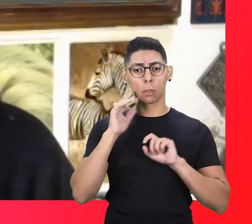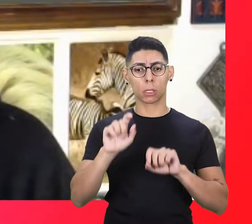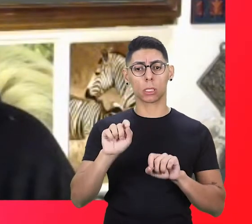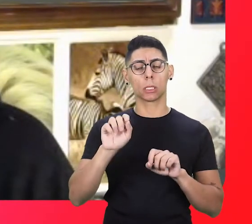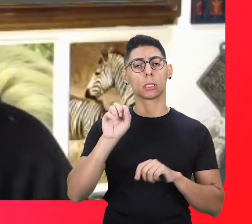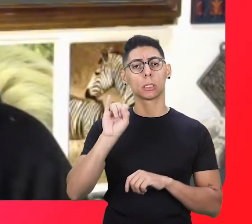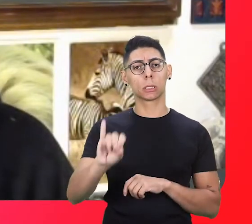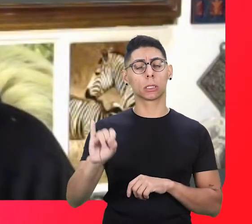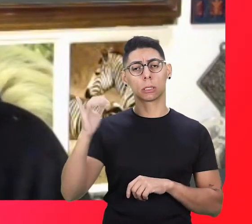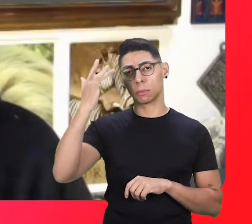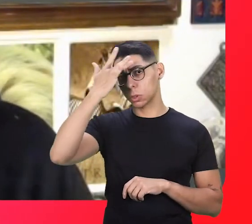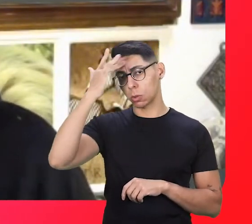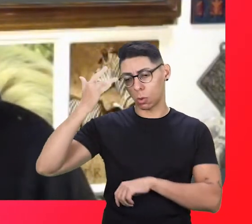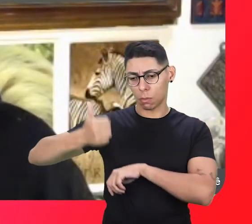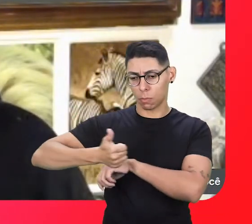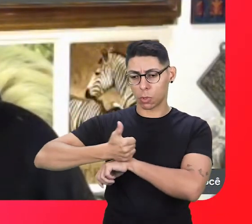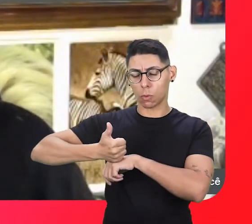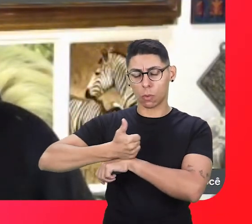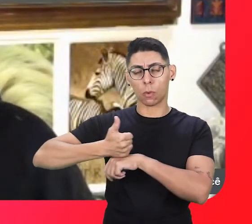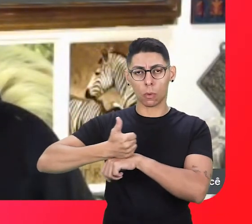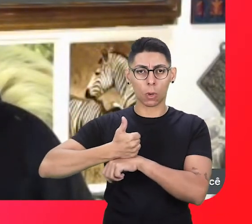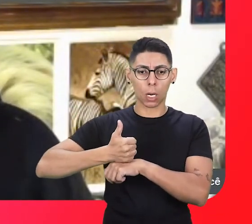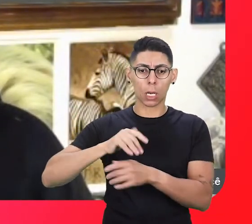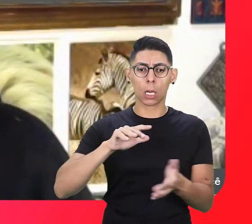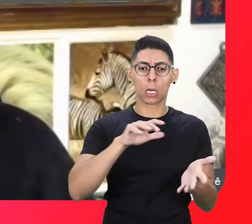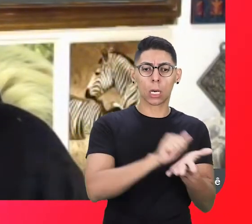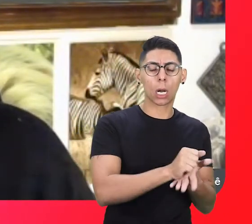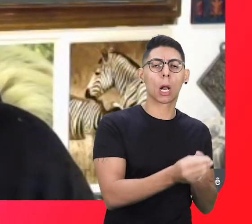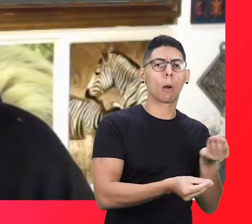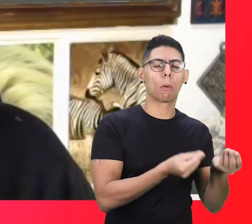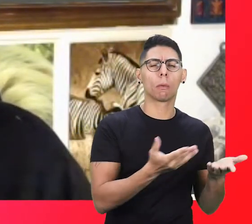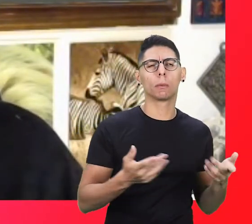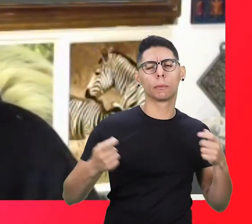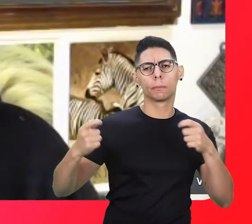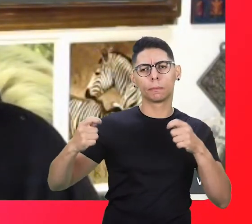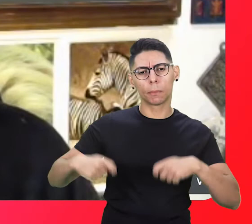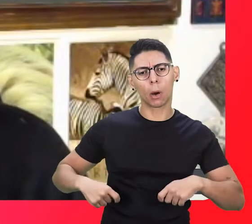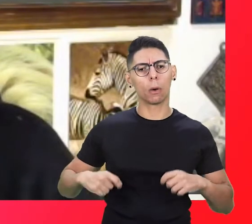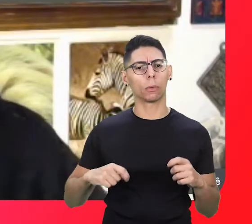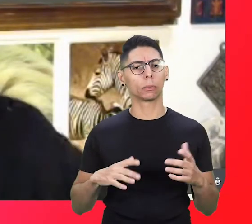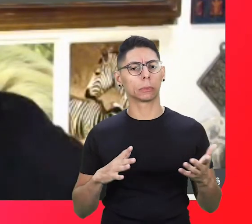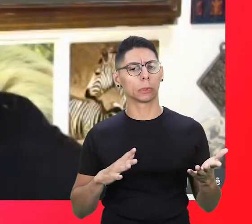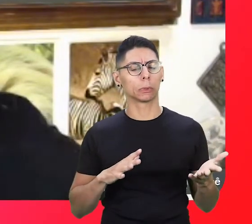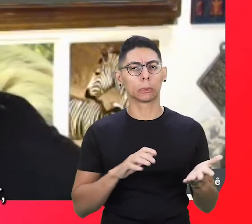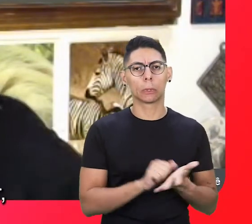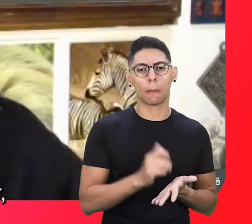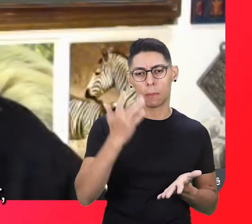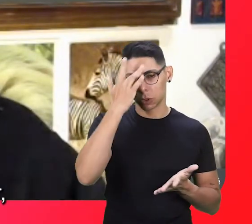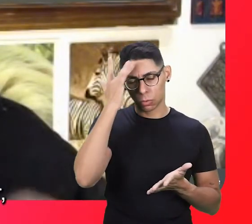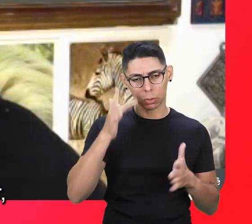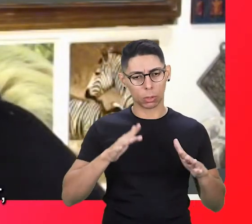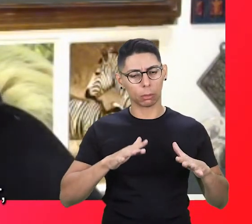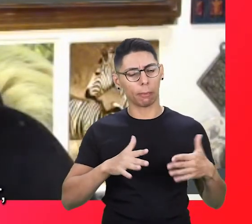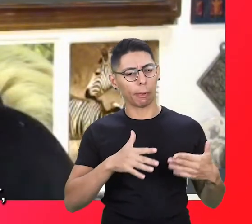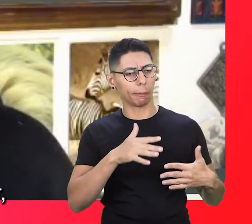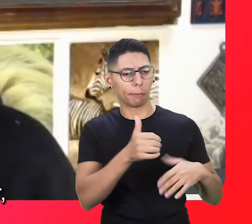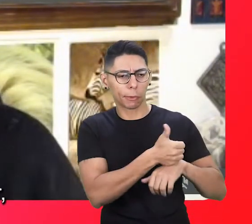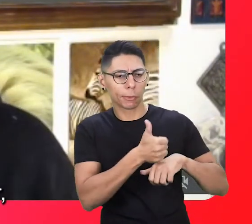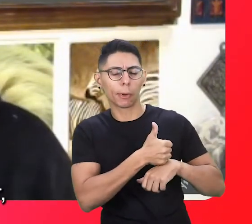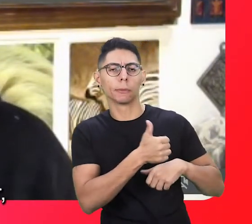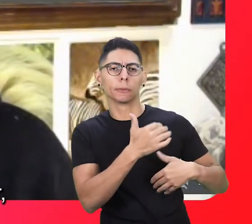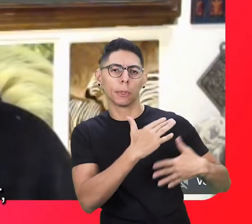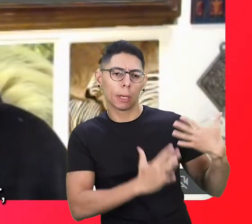se cadastram, como é que você pode contratar um instalador de piso tátil, um profissional de